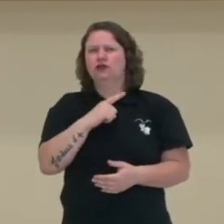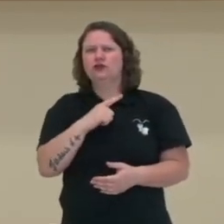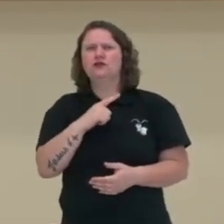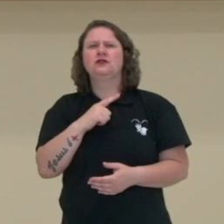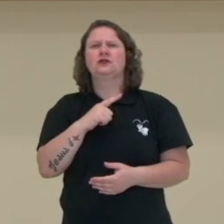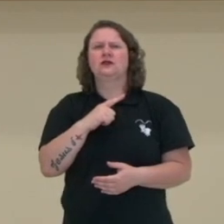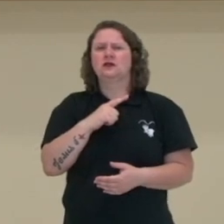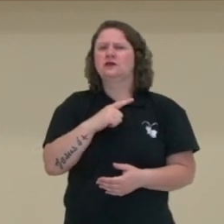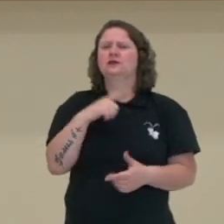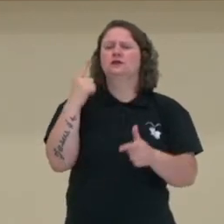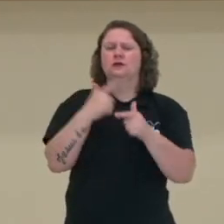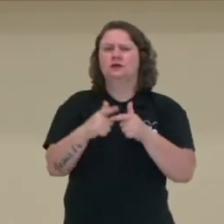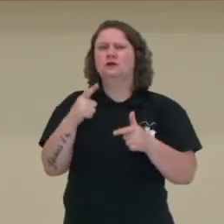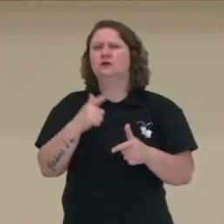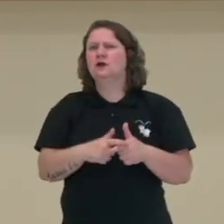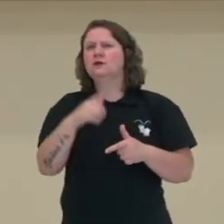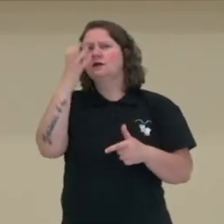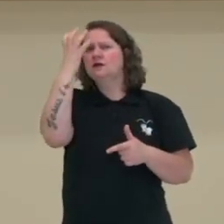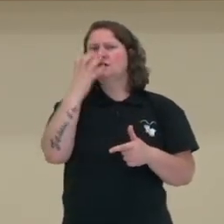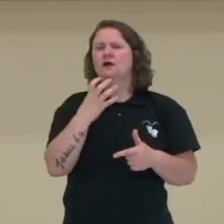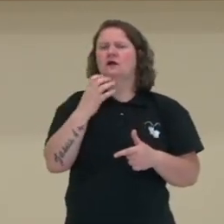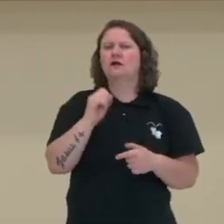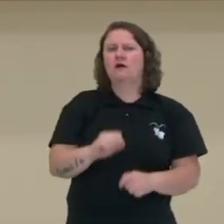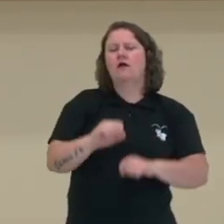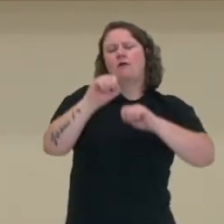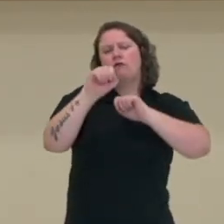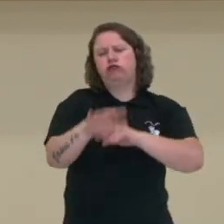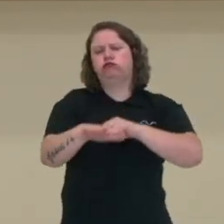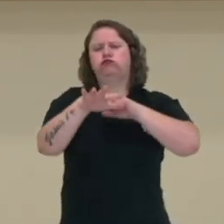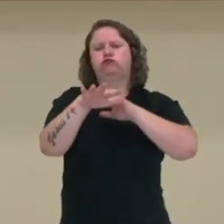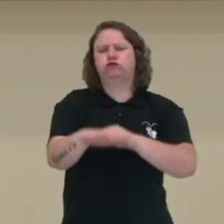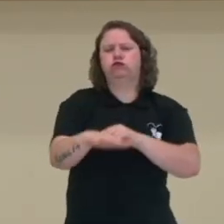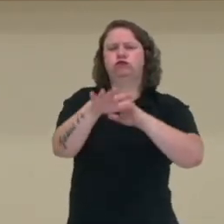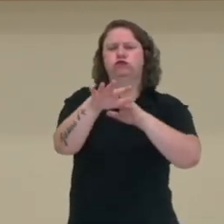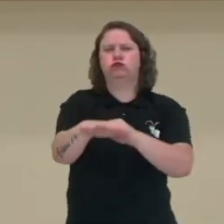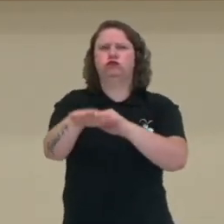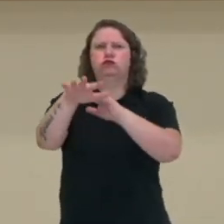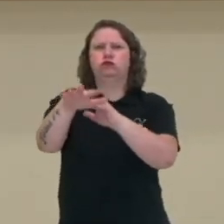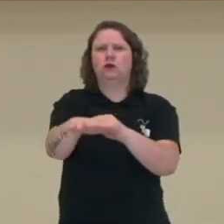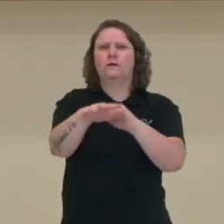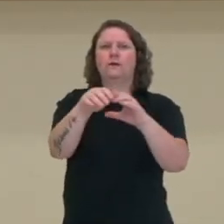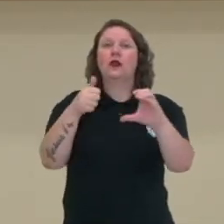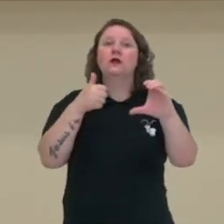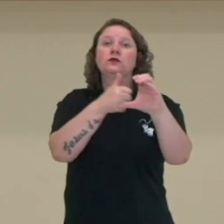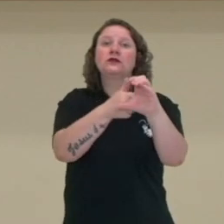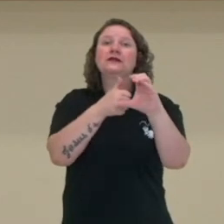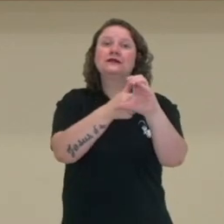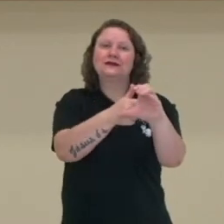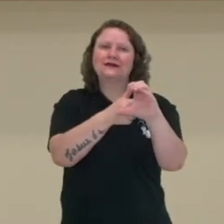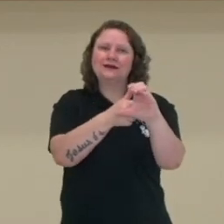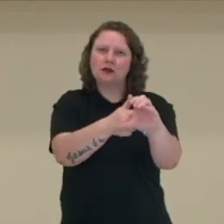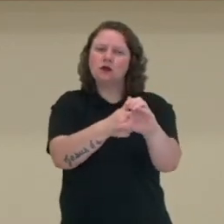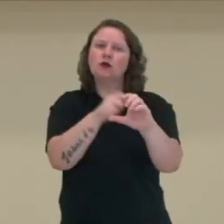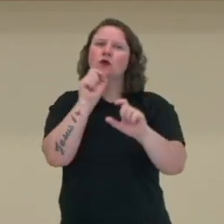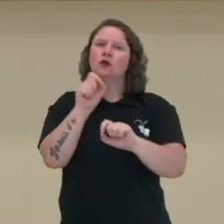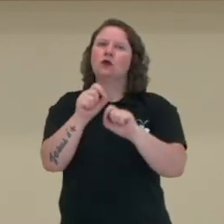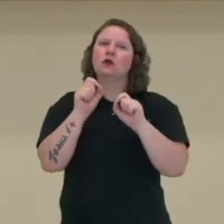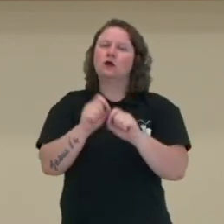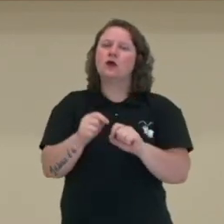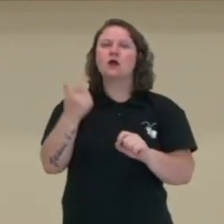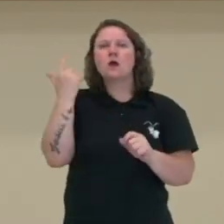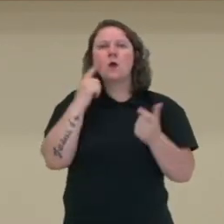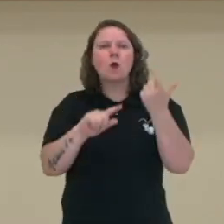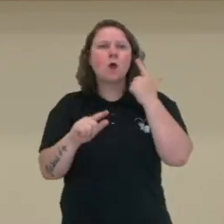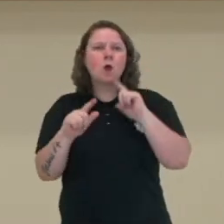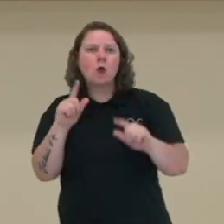aventuras, peregrinações dos cristãos na tentativa, porque não conseguiram não, de reconquistar